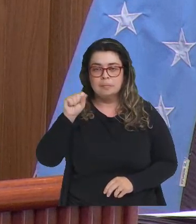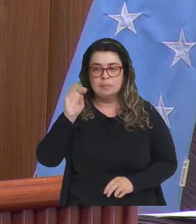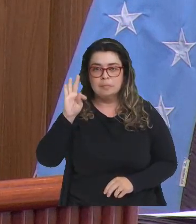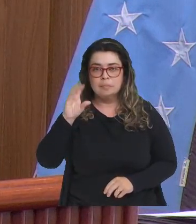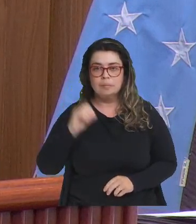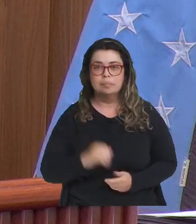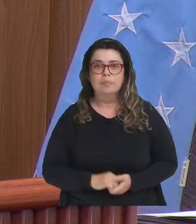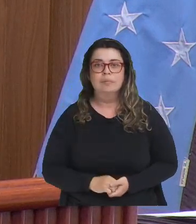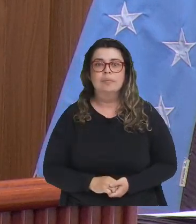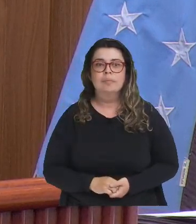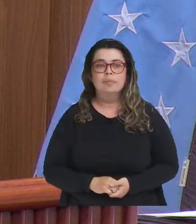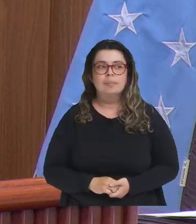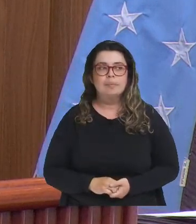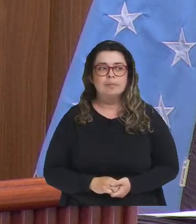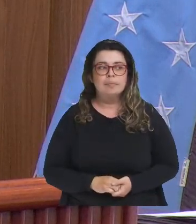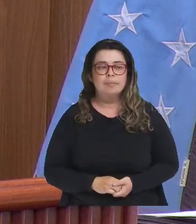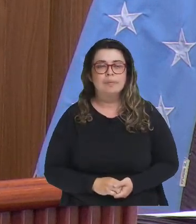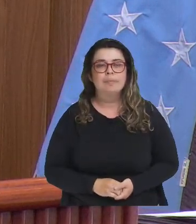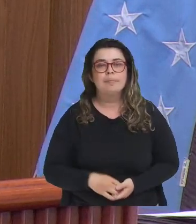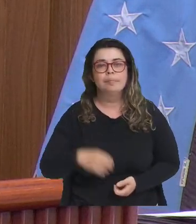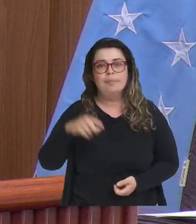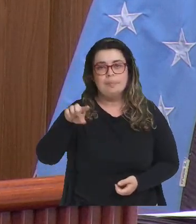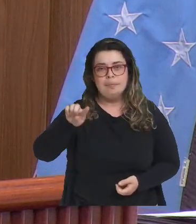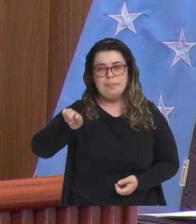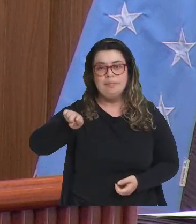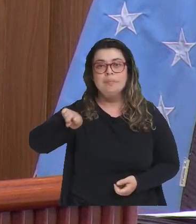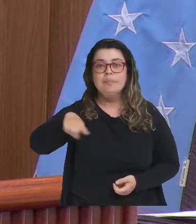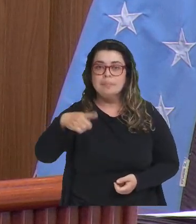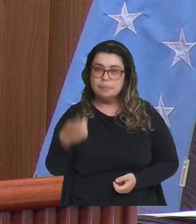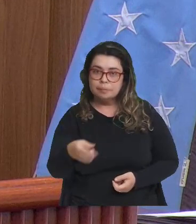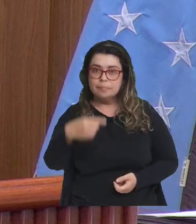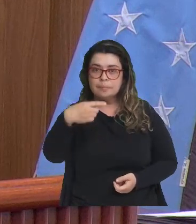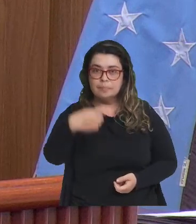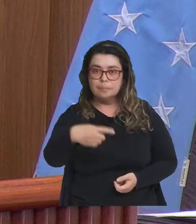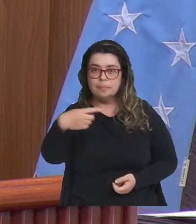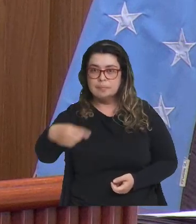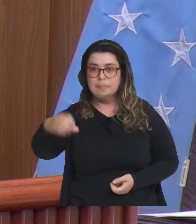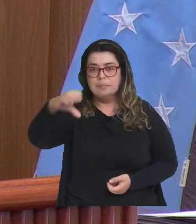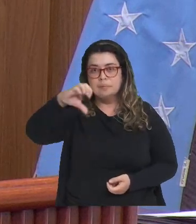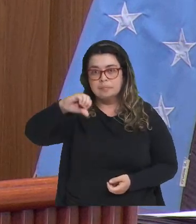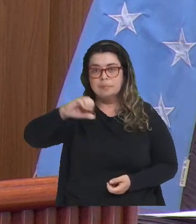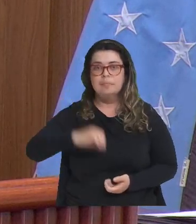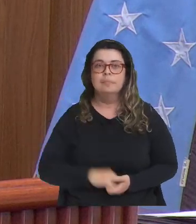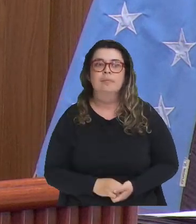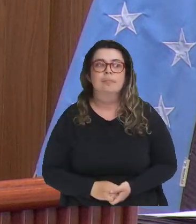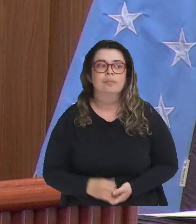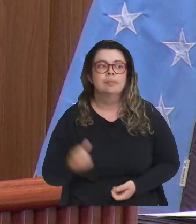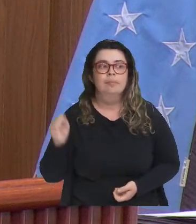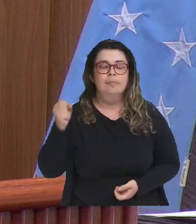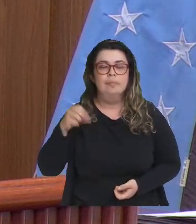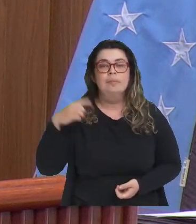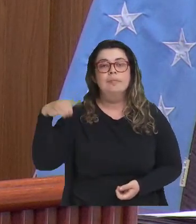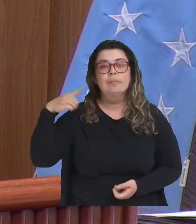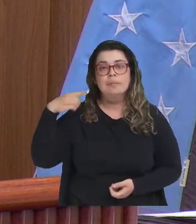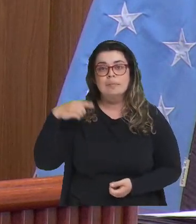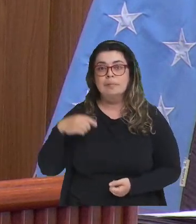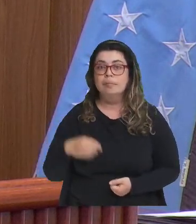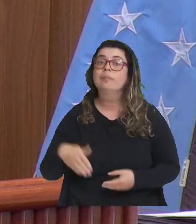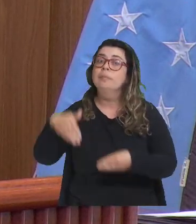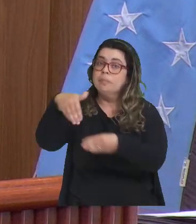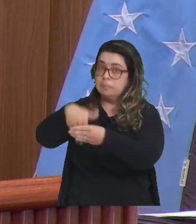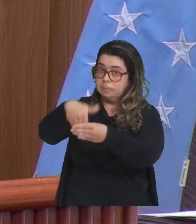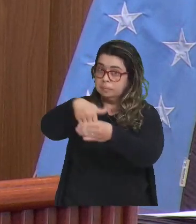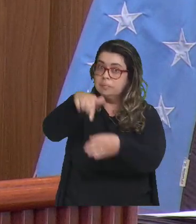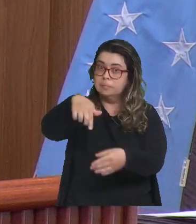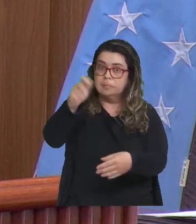é? Que tivemos aqui 1.117 votos para o deputado Reinaldo, oitavo deputado mais votado na cidade. Agradeço.